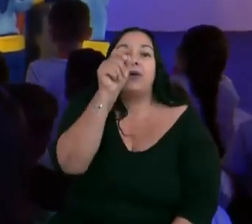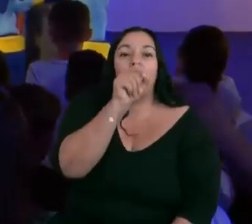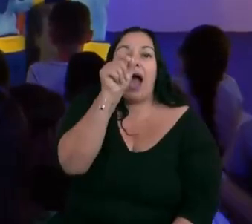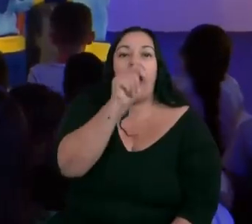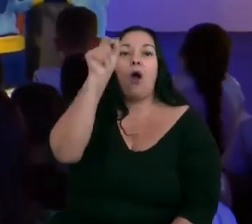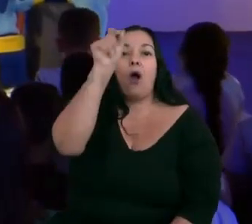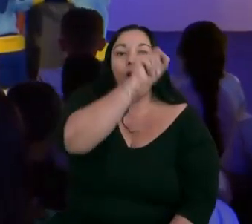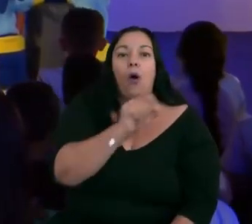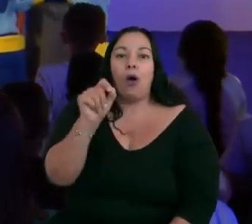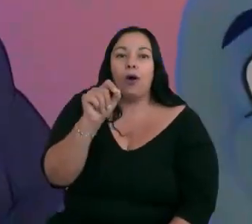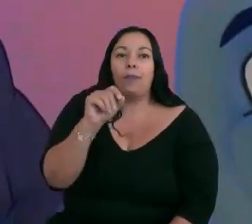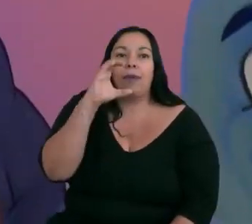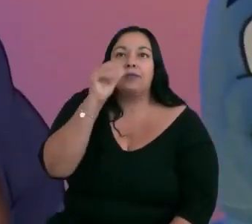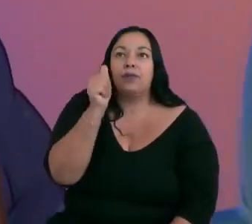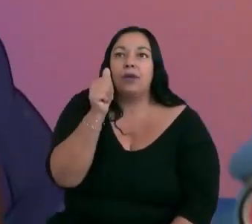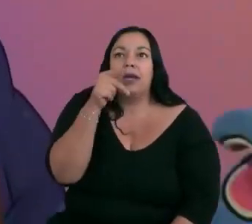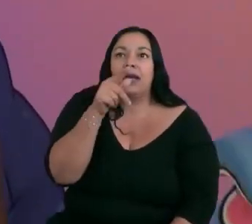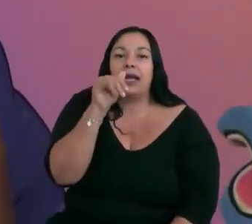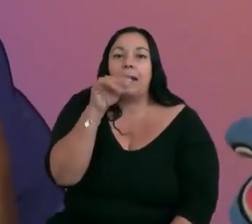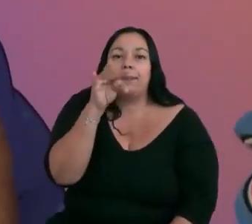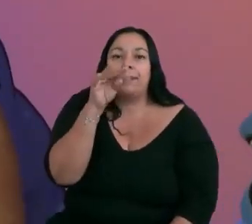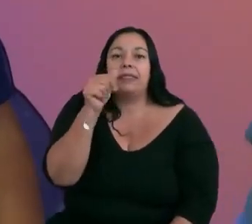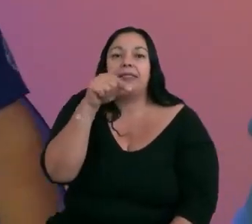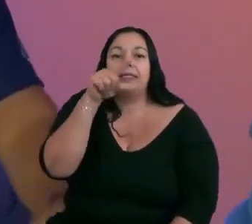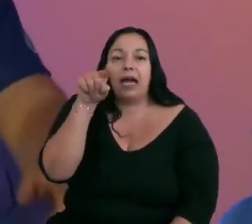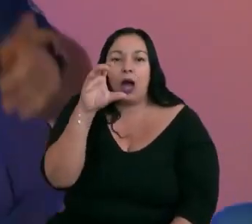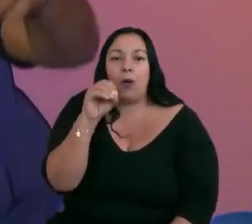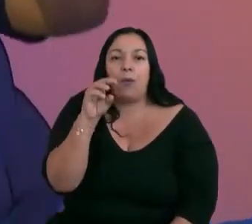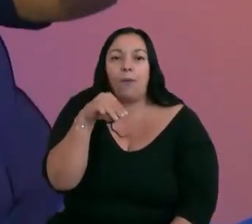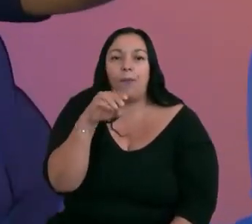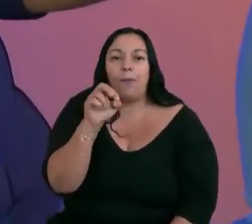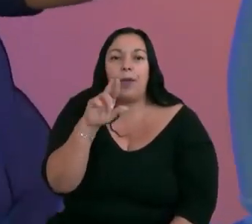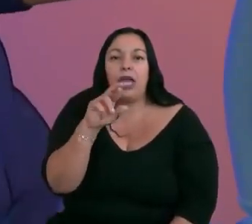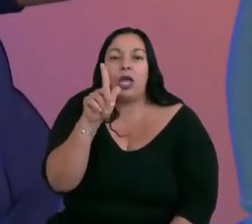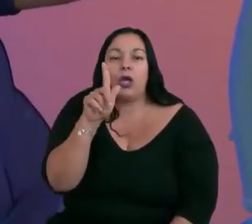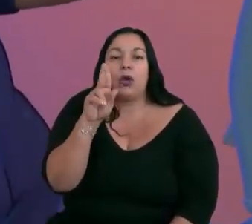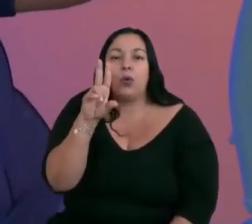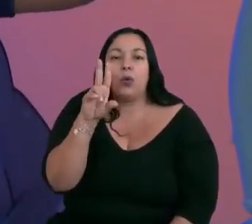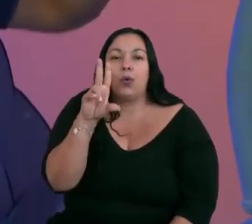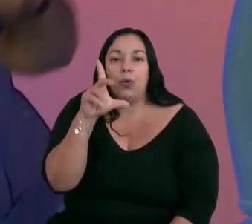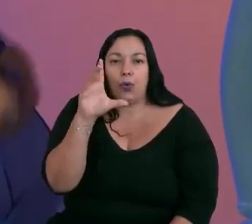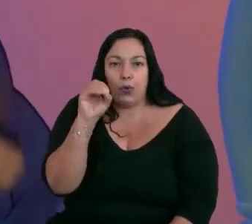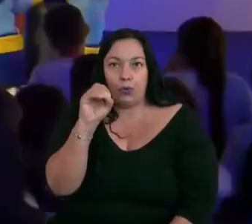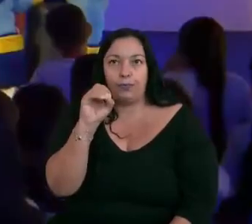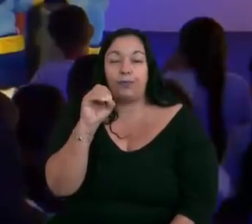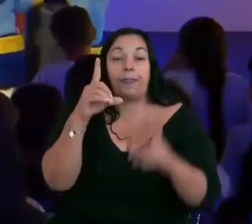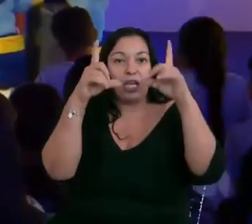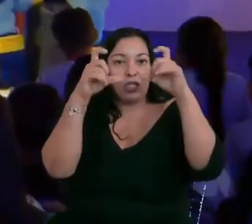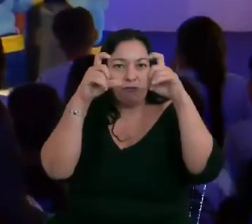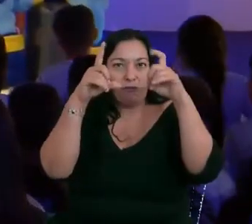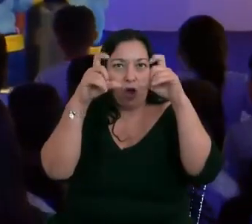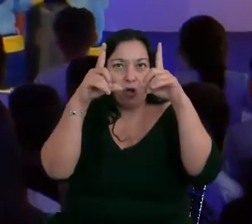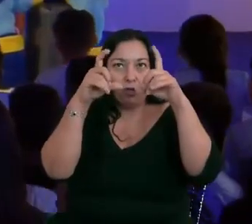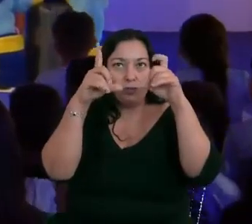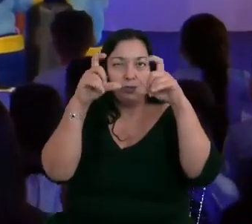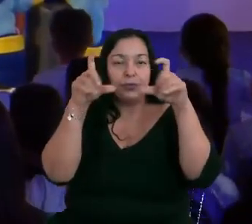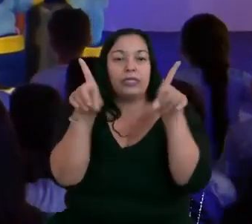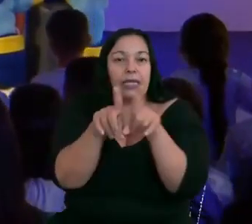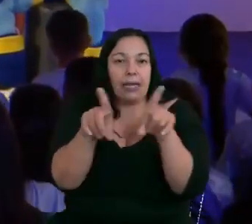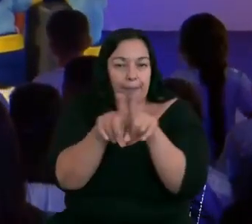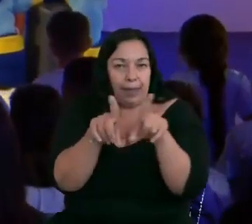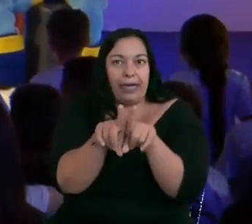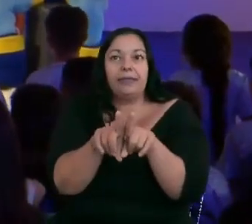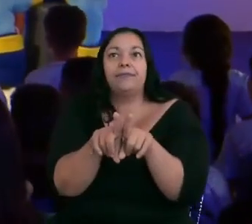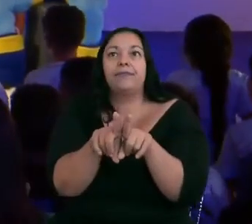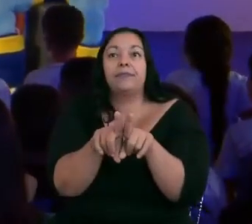que ele tem Instagram, né, Capitão? E é isso aí. A gente vai ter uma sessãozinha de fotos também com o Capitão Mergulho ali de